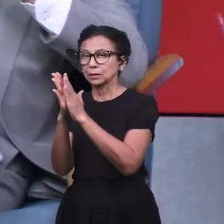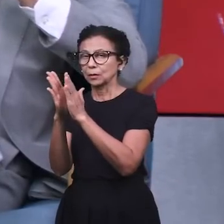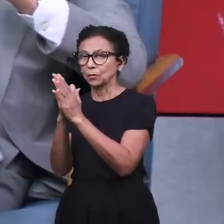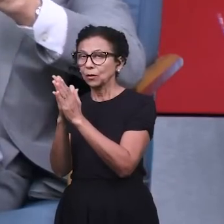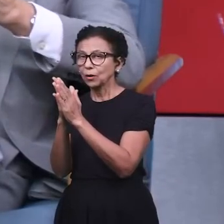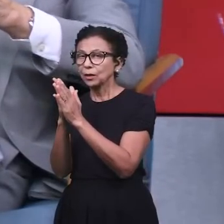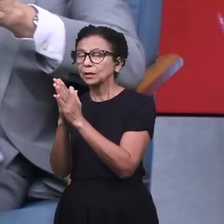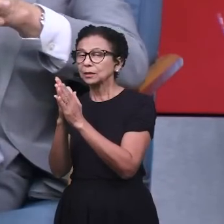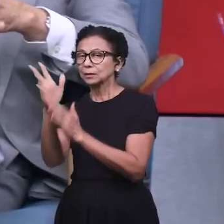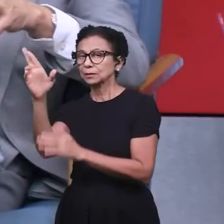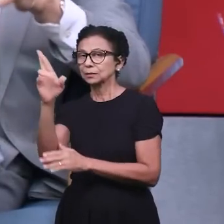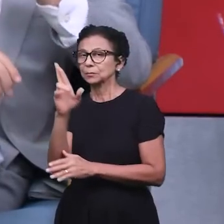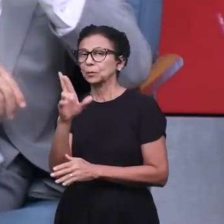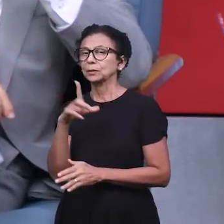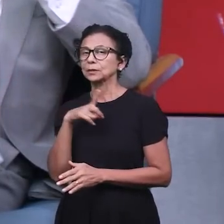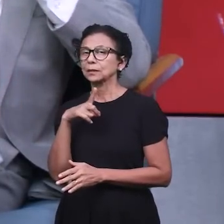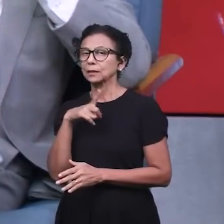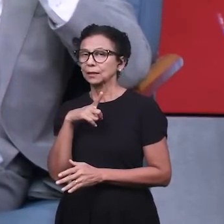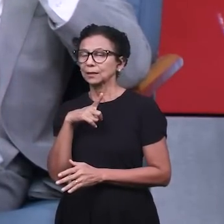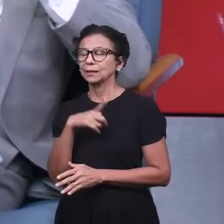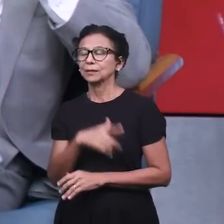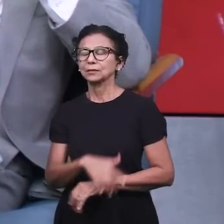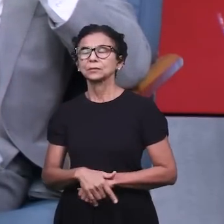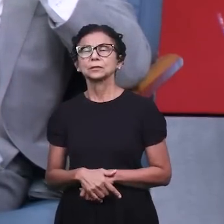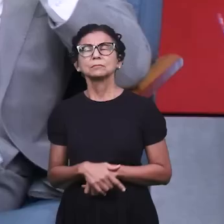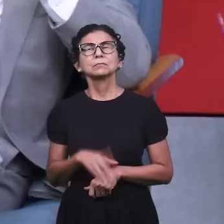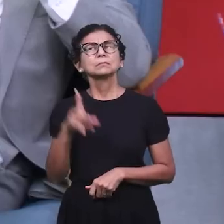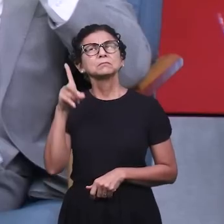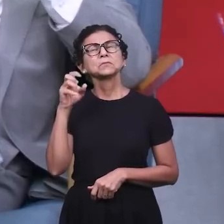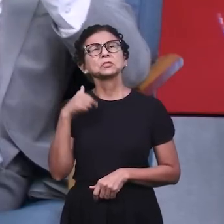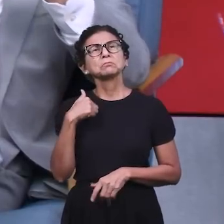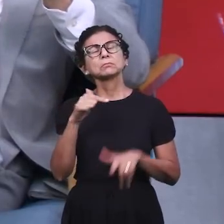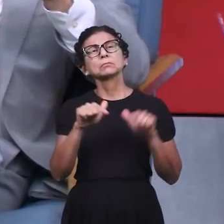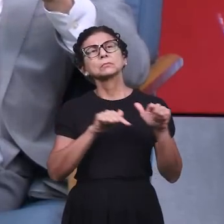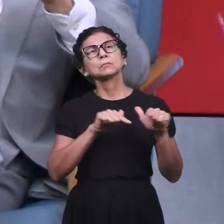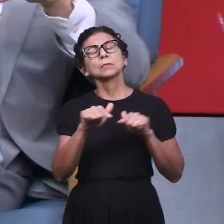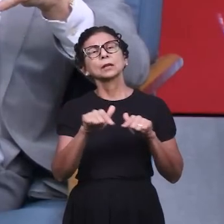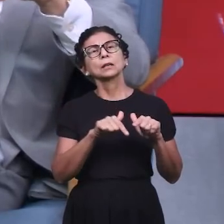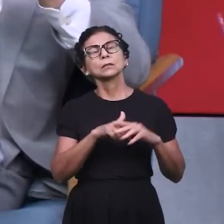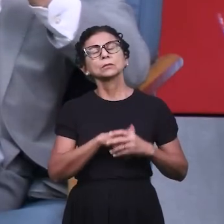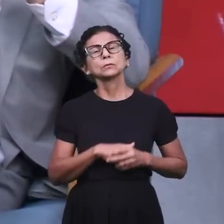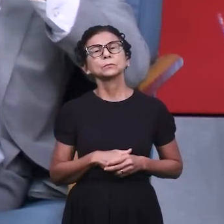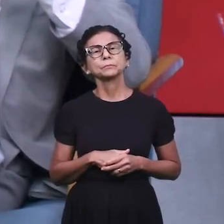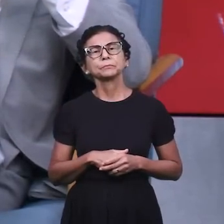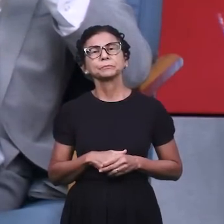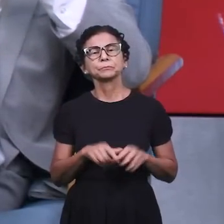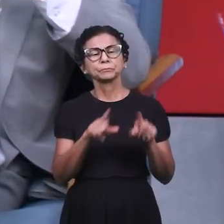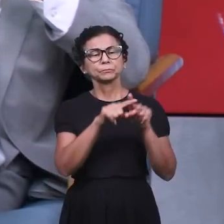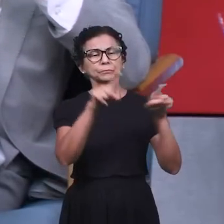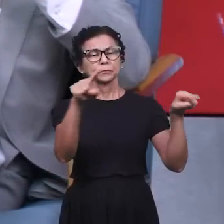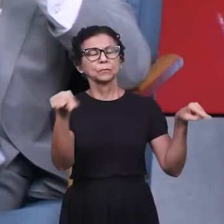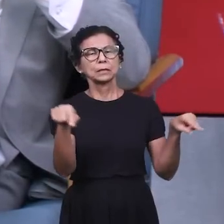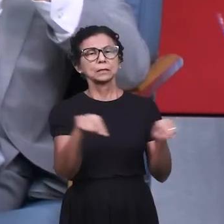acharão. Eu estava um dia no meu consultório e um irmão